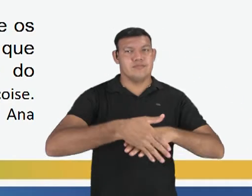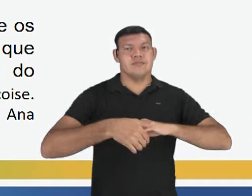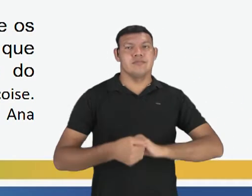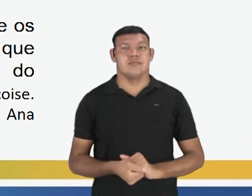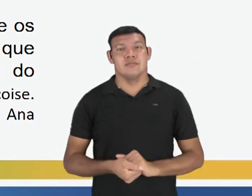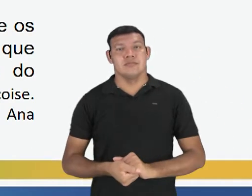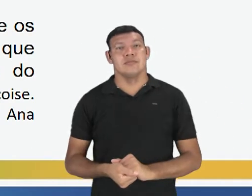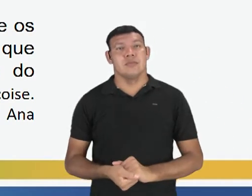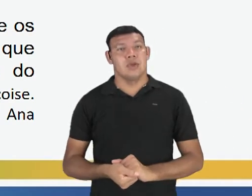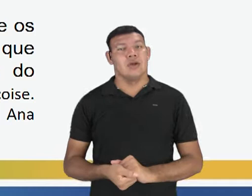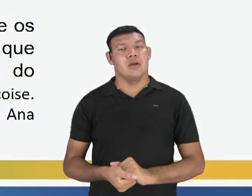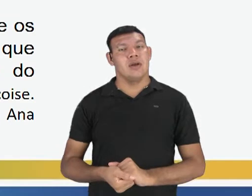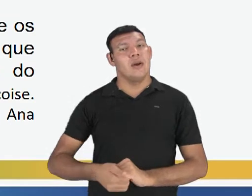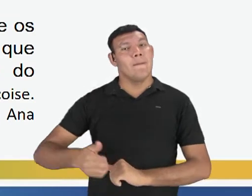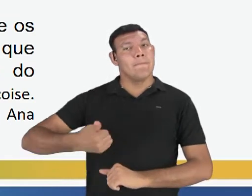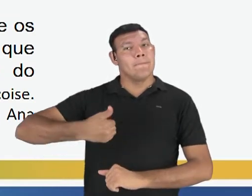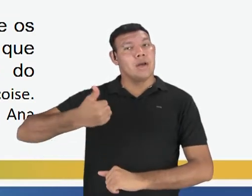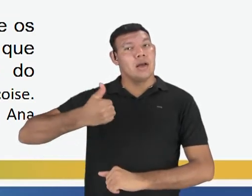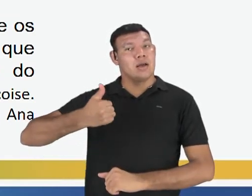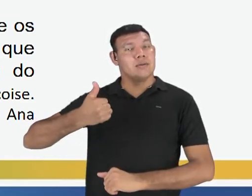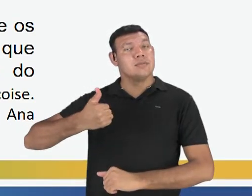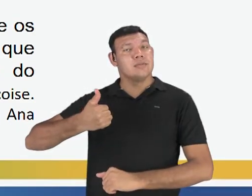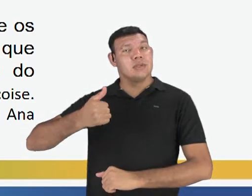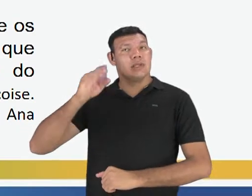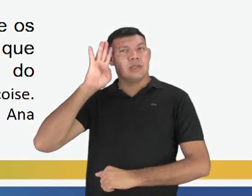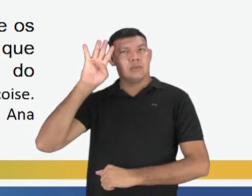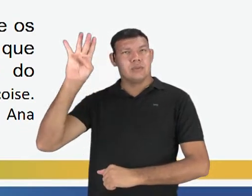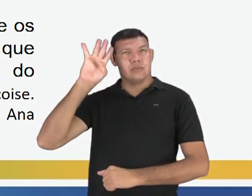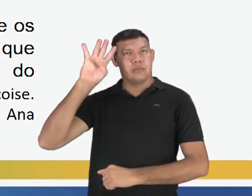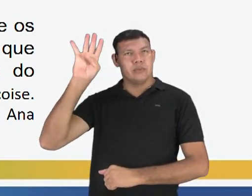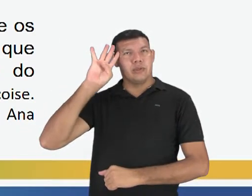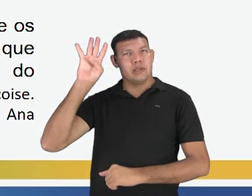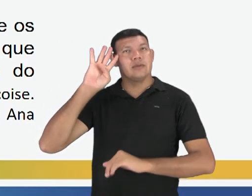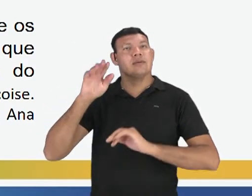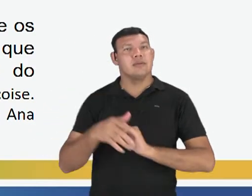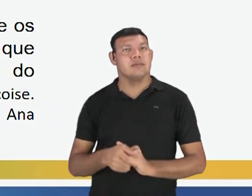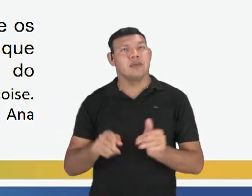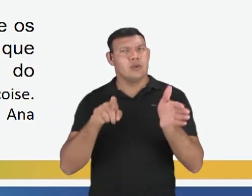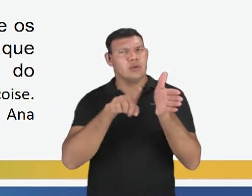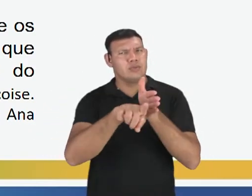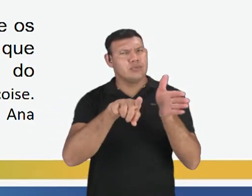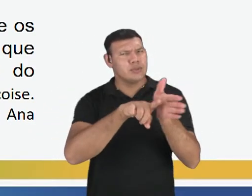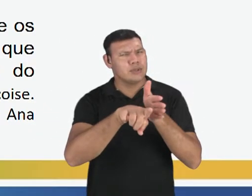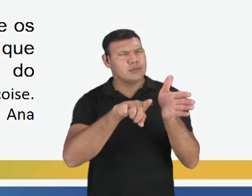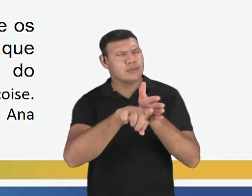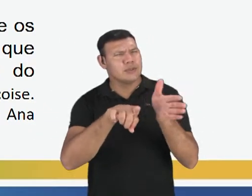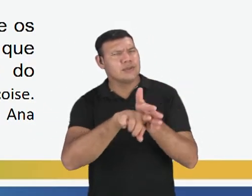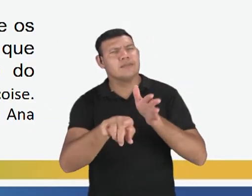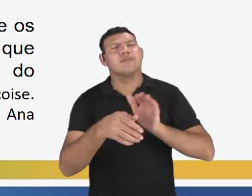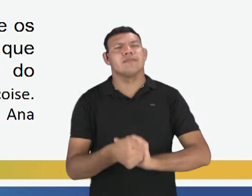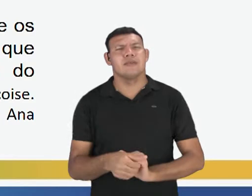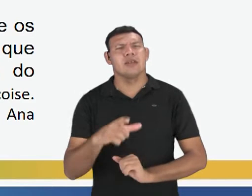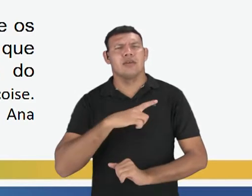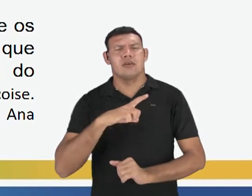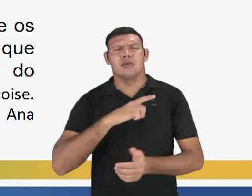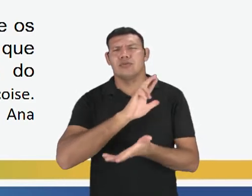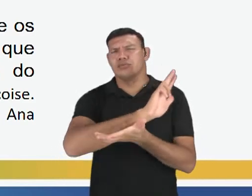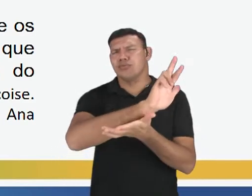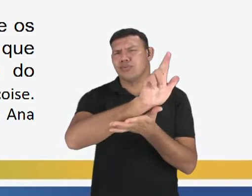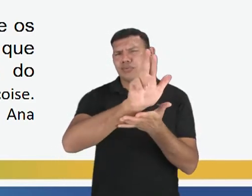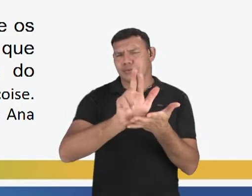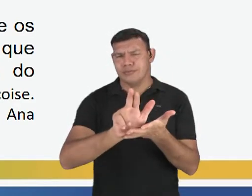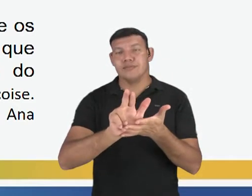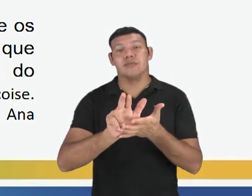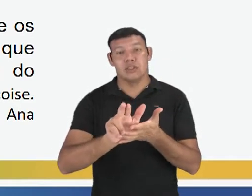primeiro teórico da problematização agora na modernidade, certo? Que tem vários outros pensadores, mas vamos